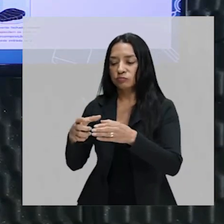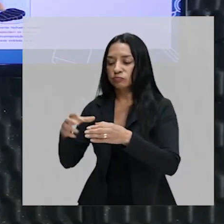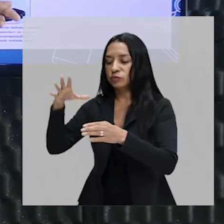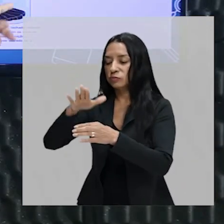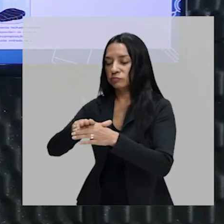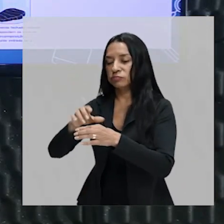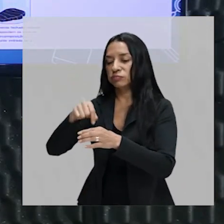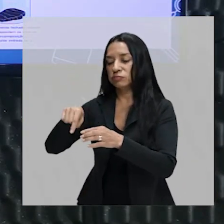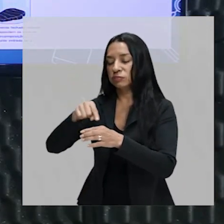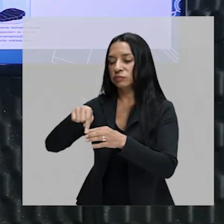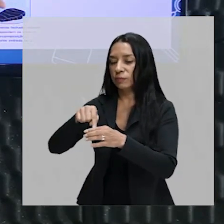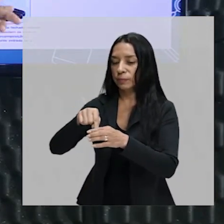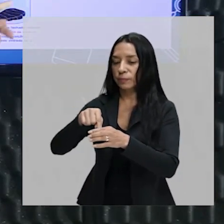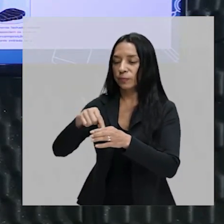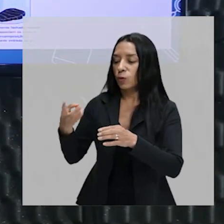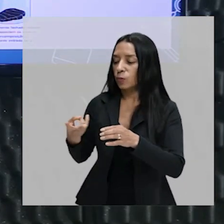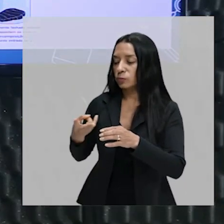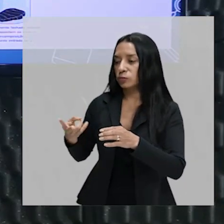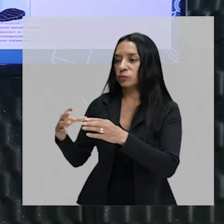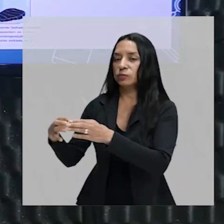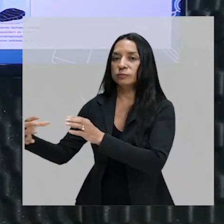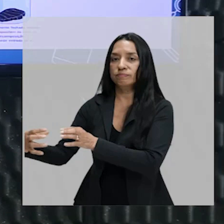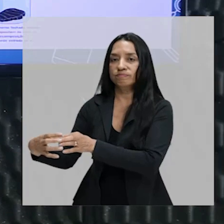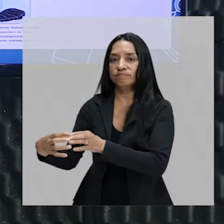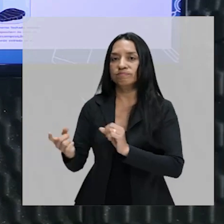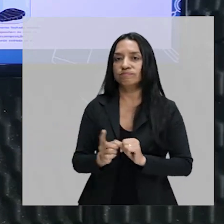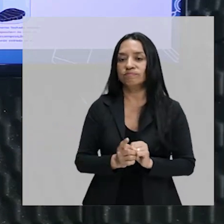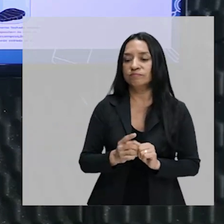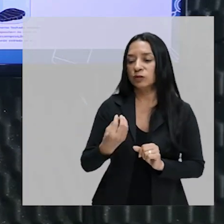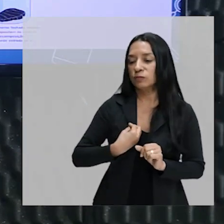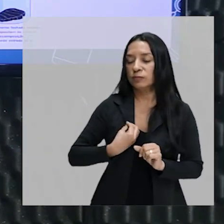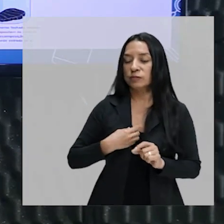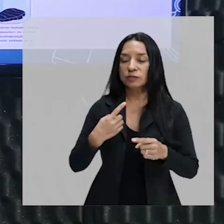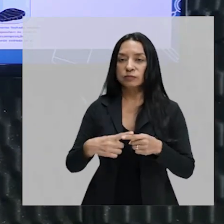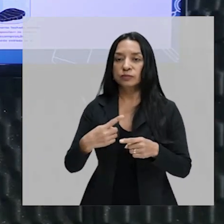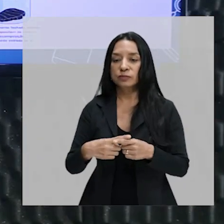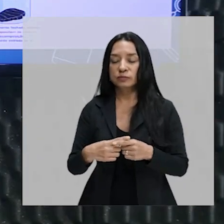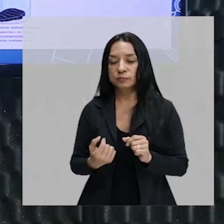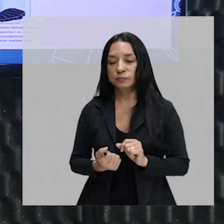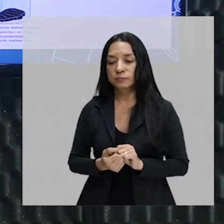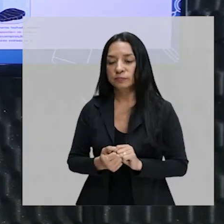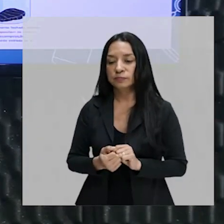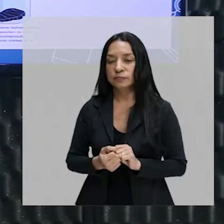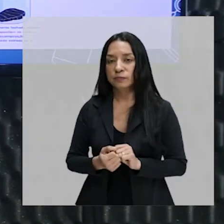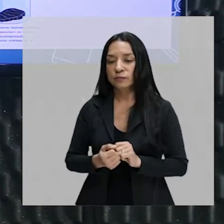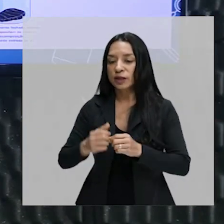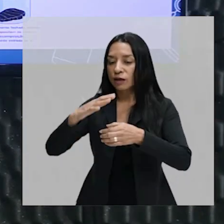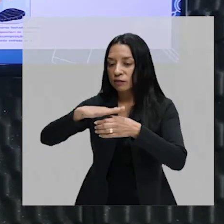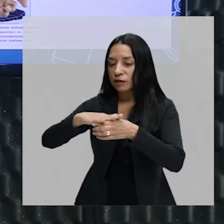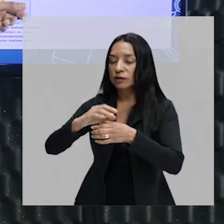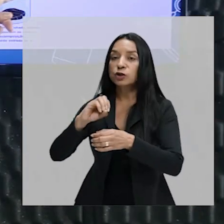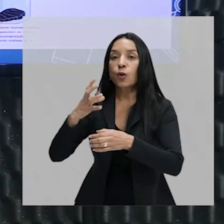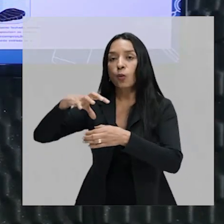estão presentes nessas nesses outros dois frascos aqui só não estão presentes porque a gaze e também